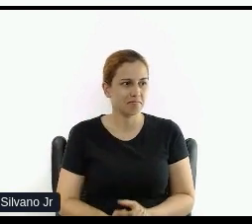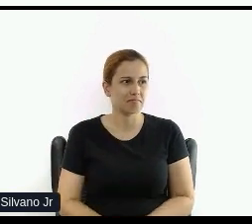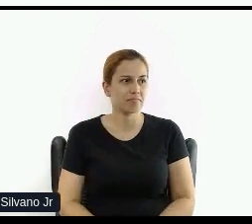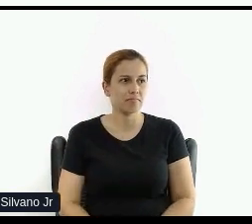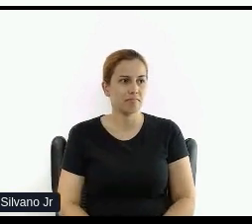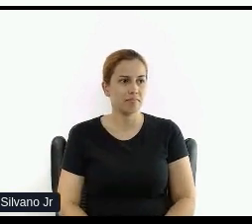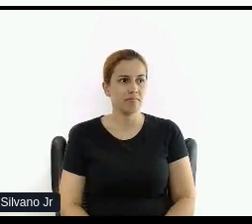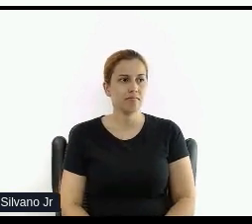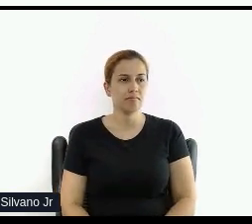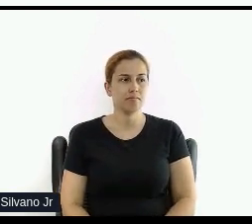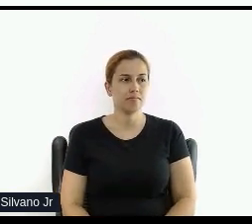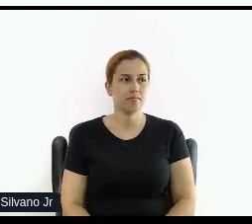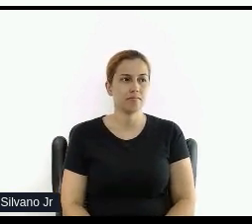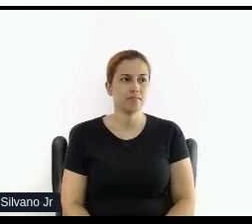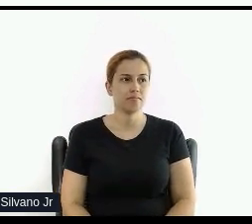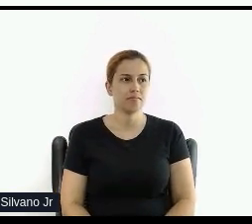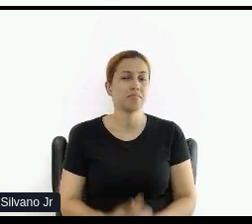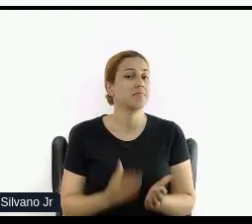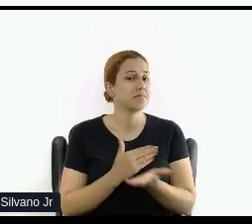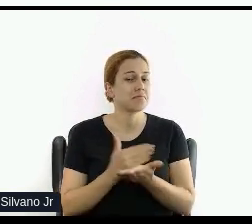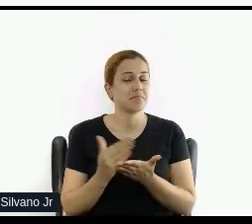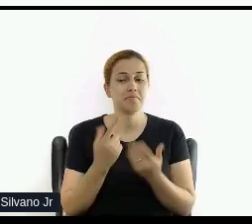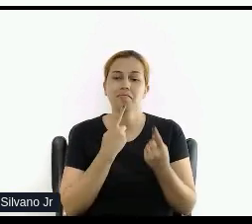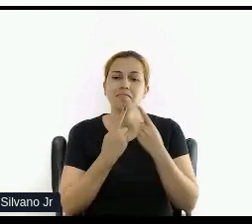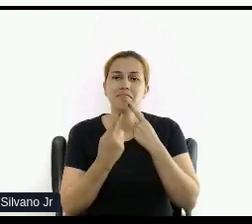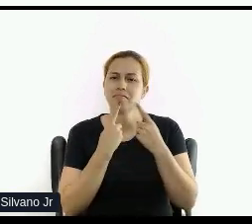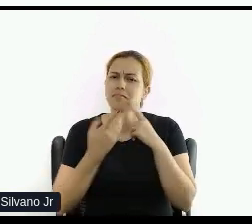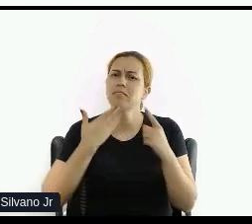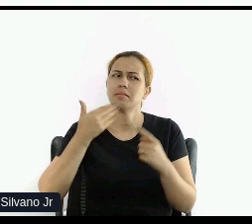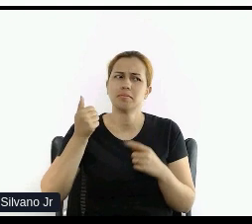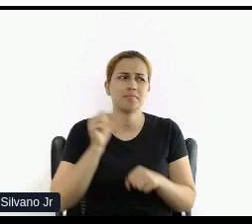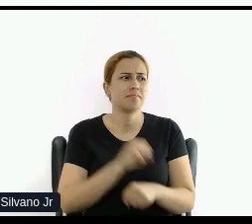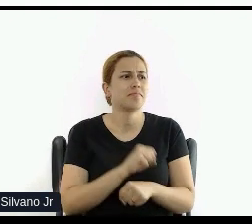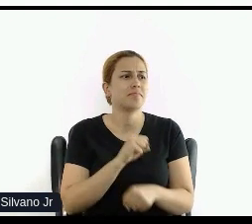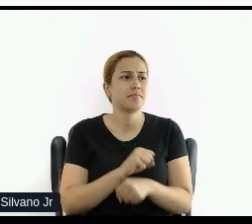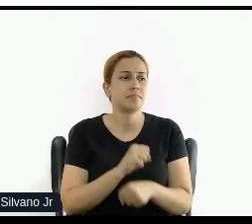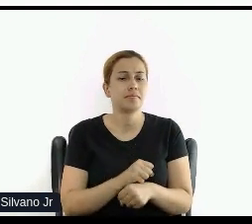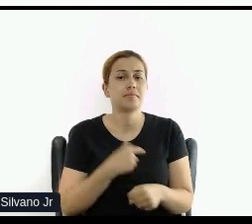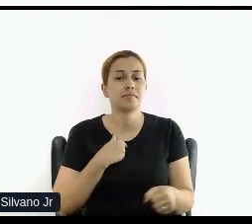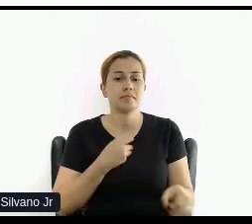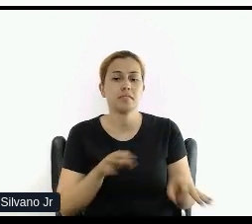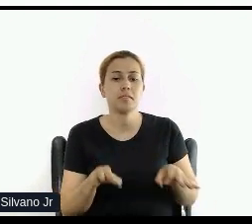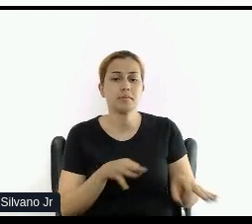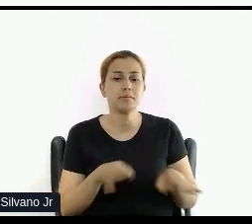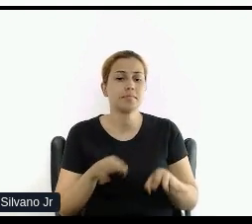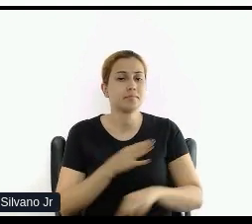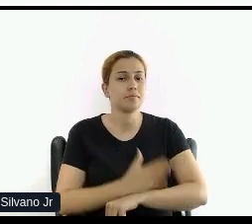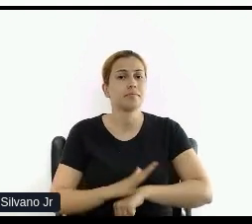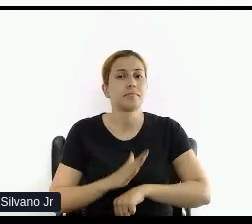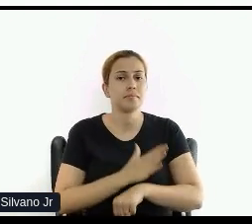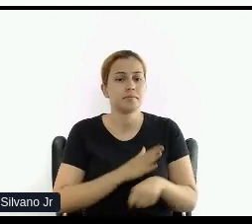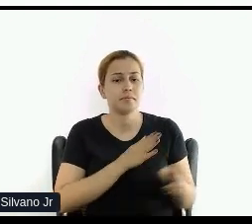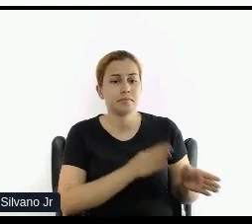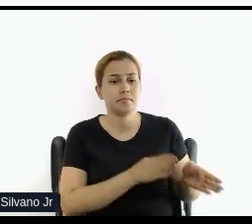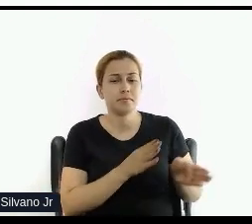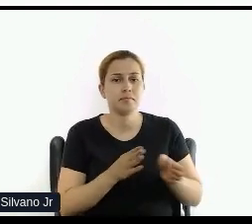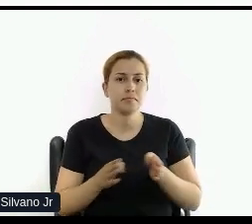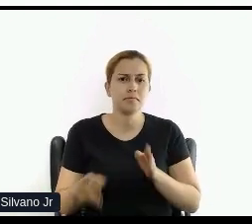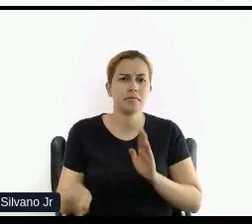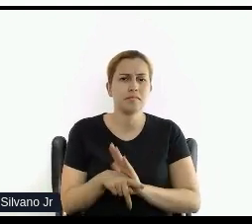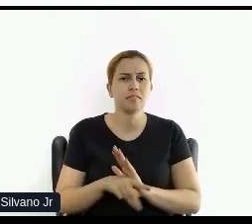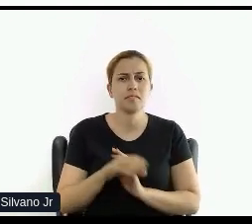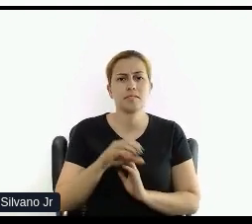aqui a gente conversar sobre isso. Eu preparei uma práticazinha aqui no Google Colab, né? Para